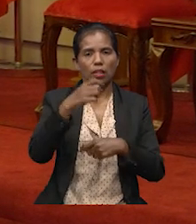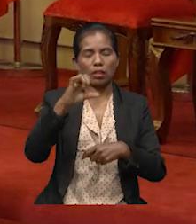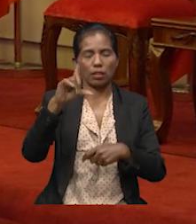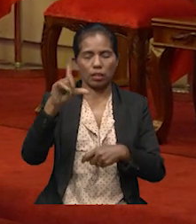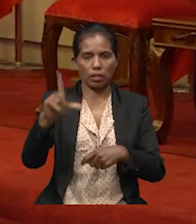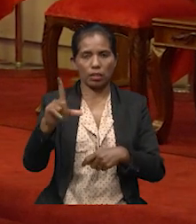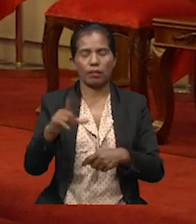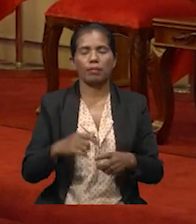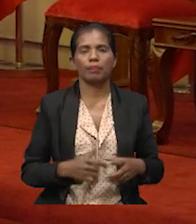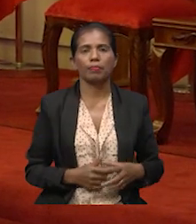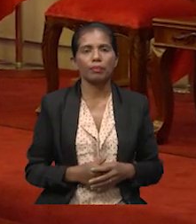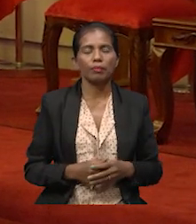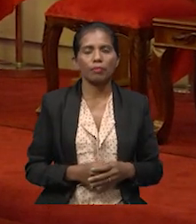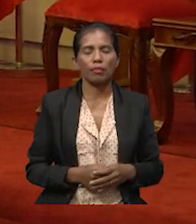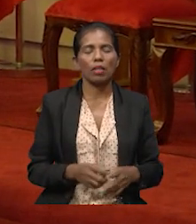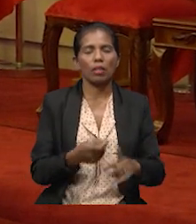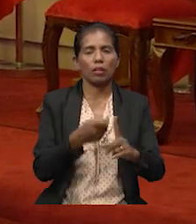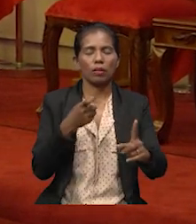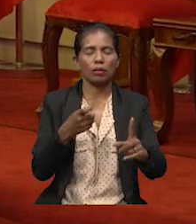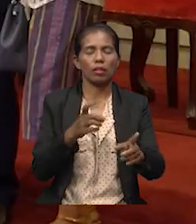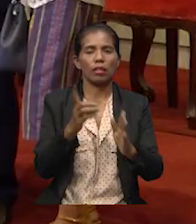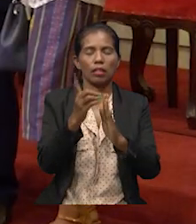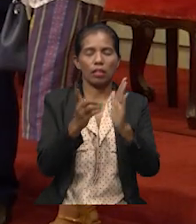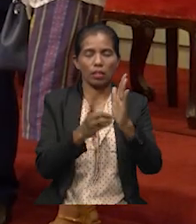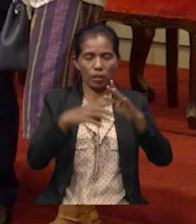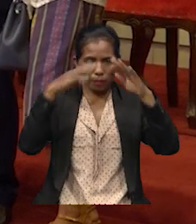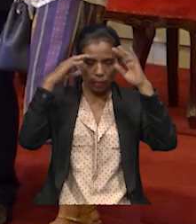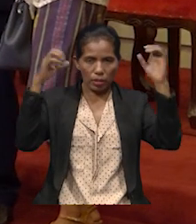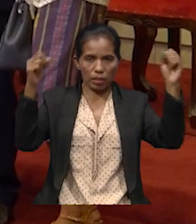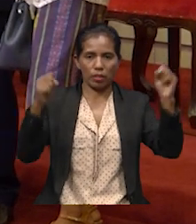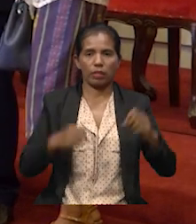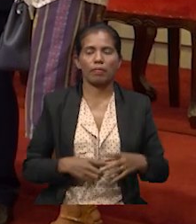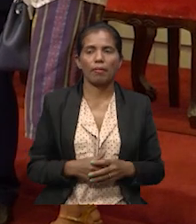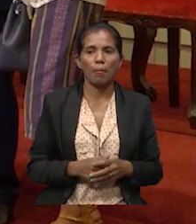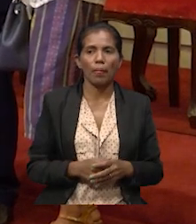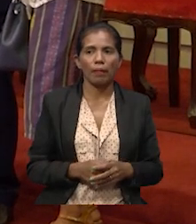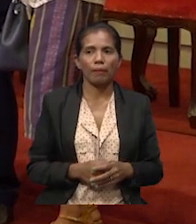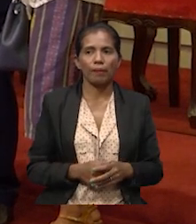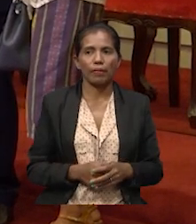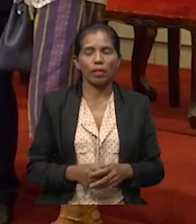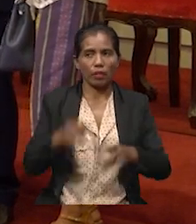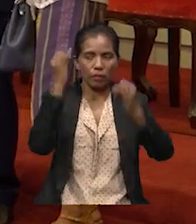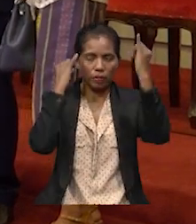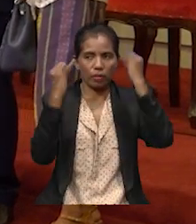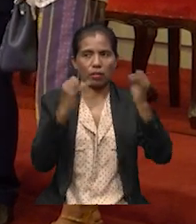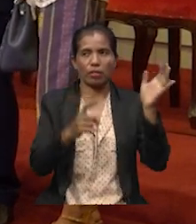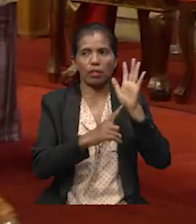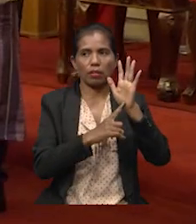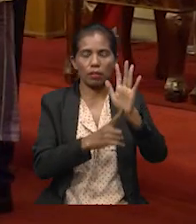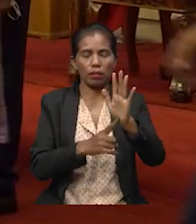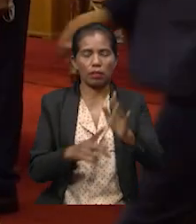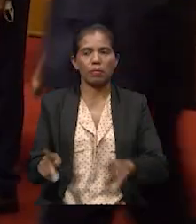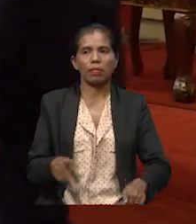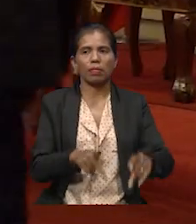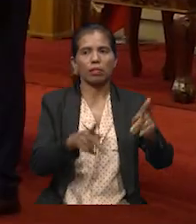Costa Monteiro Oansoro, lhe decreto presidente da República Nian. Antes de informação no espalhe ao público